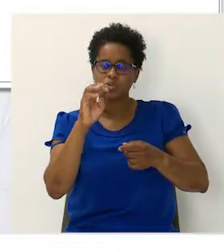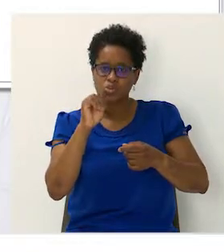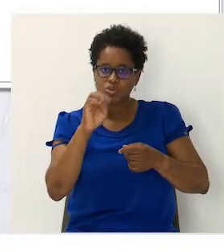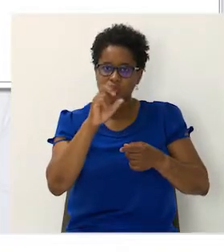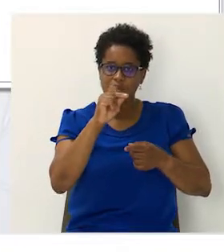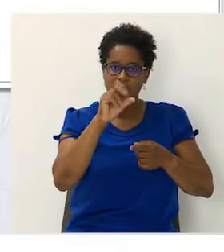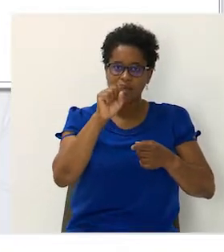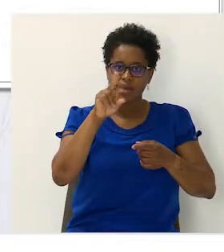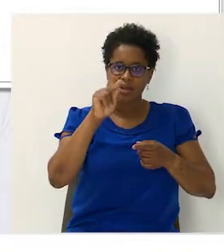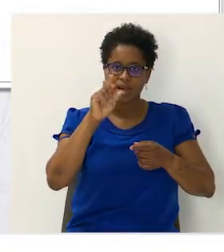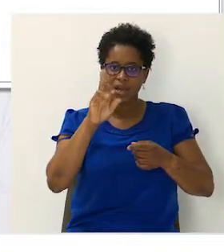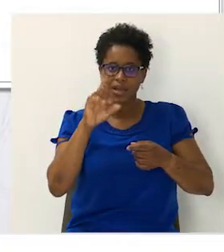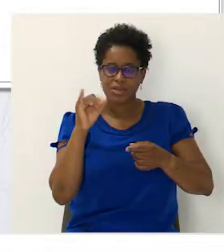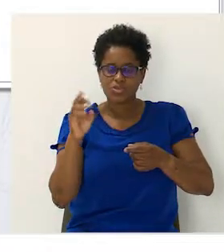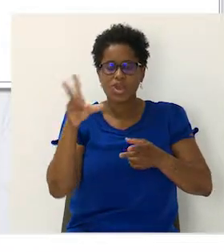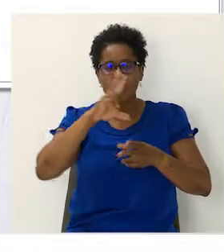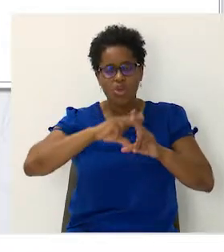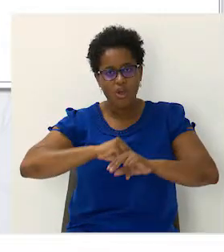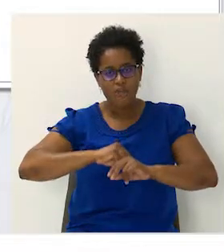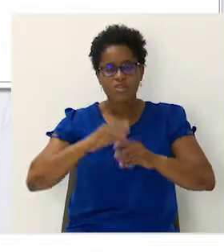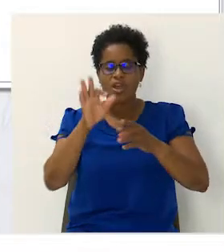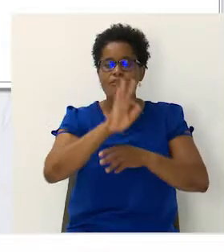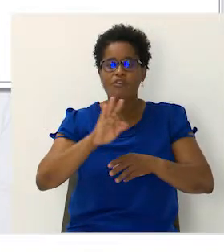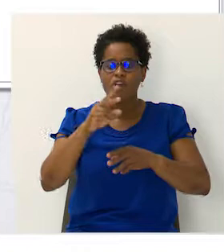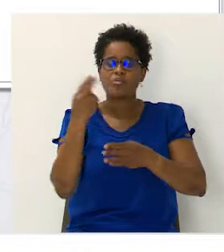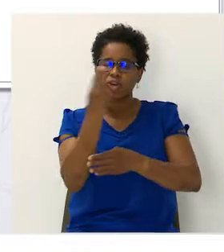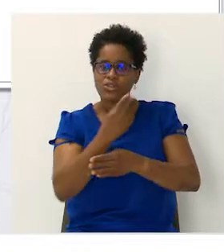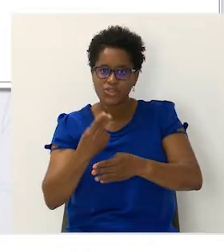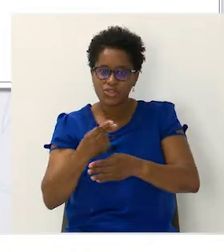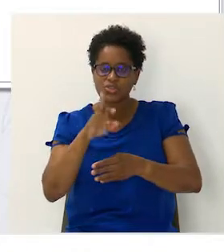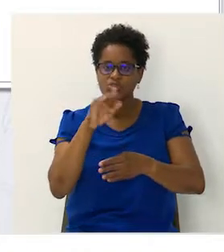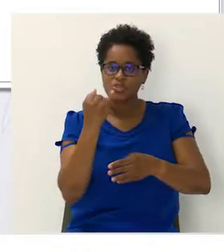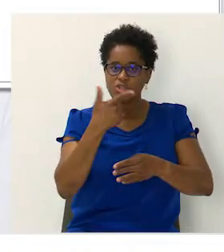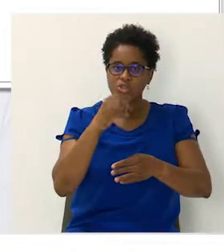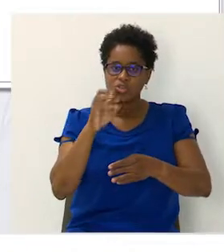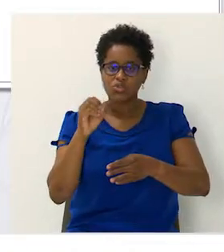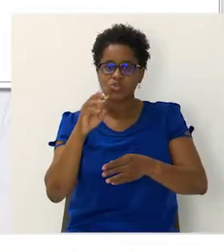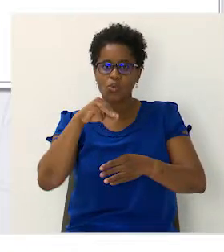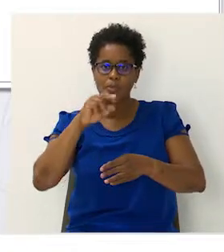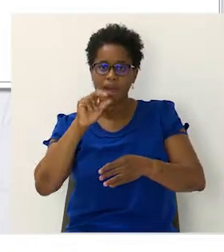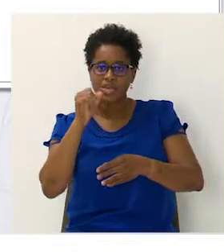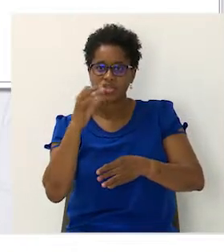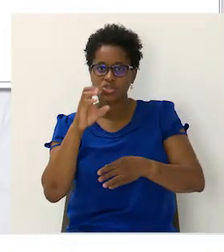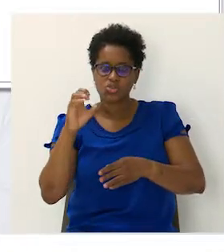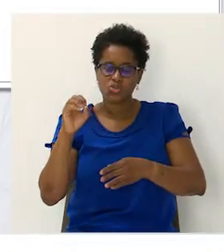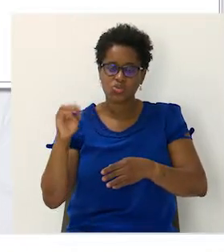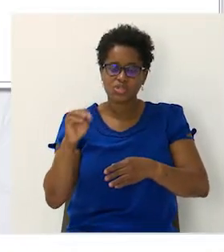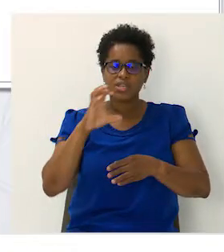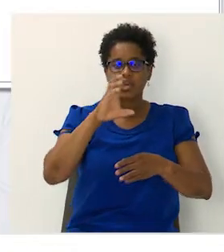e as novas formas artísticas, os ritos mágicos e as crenças no